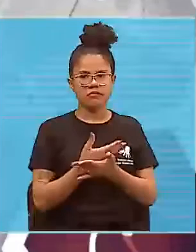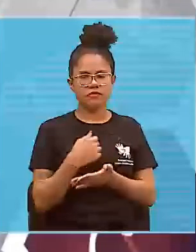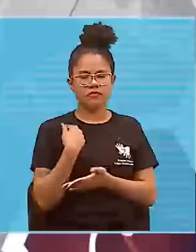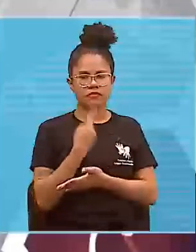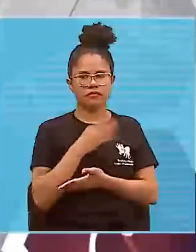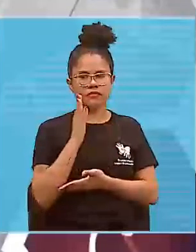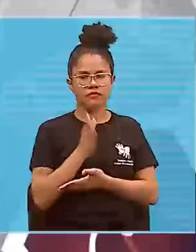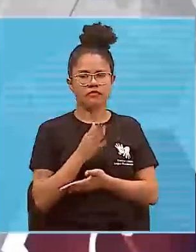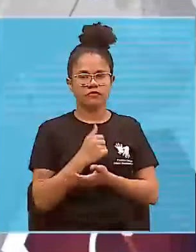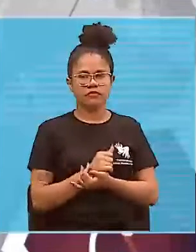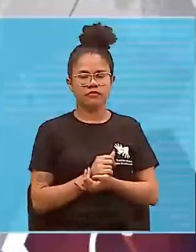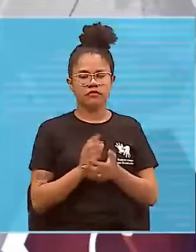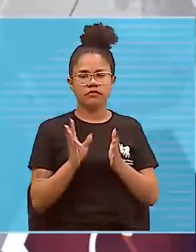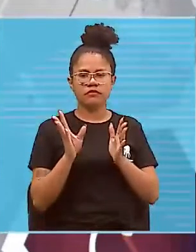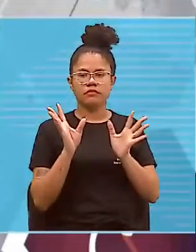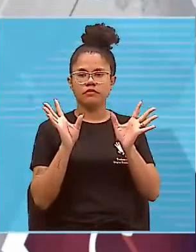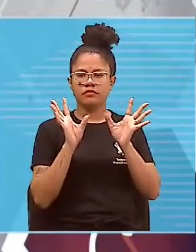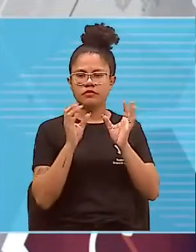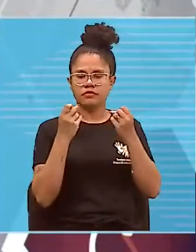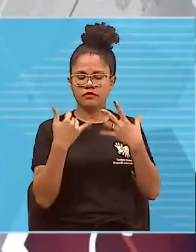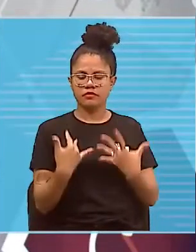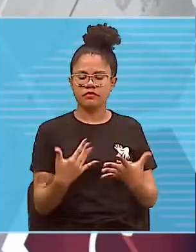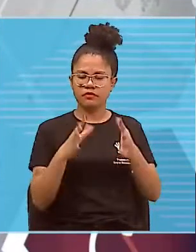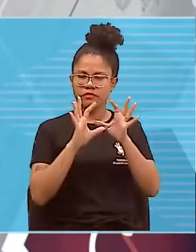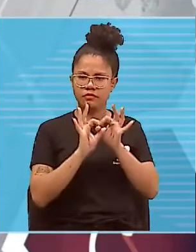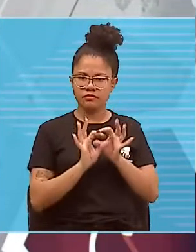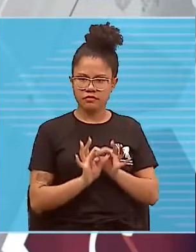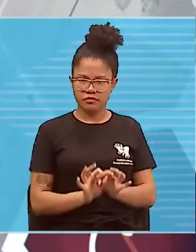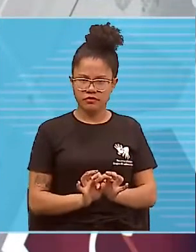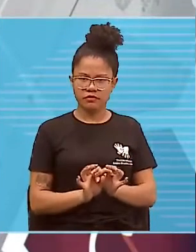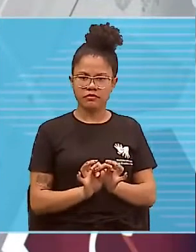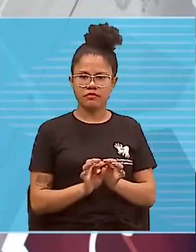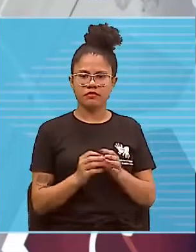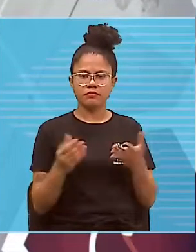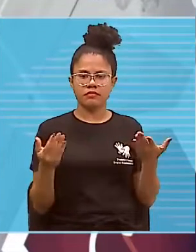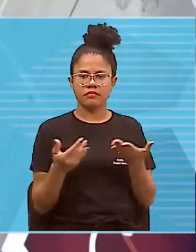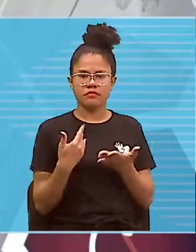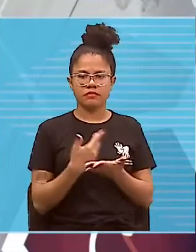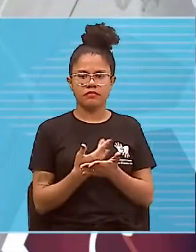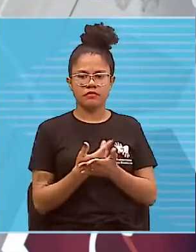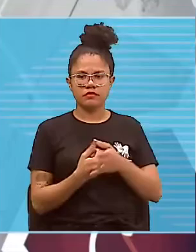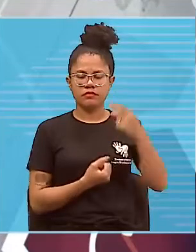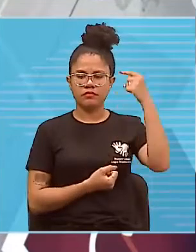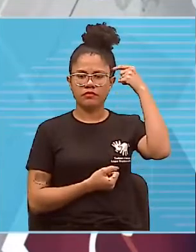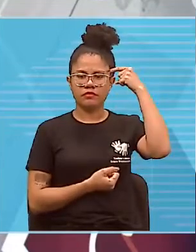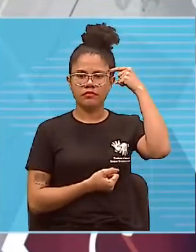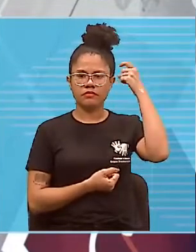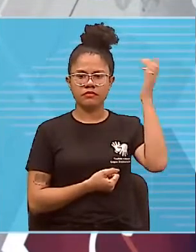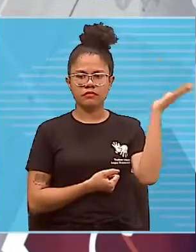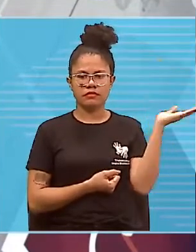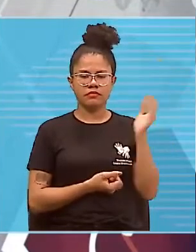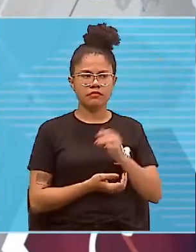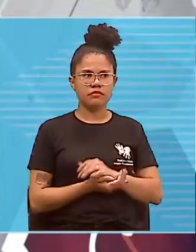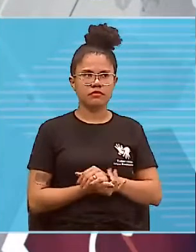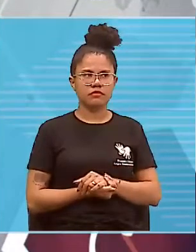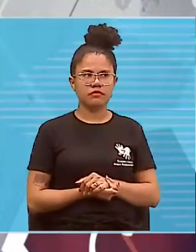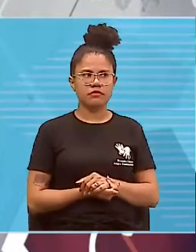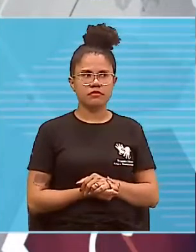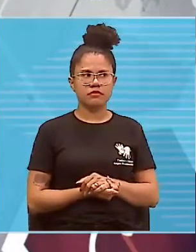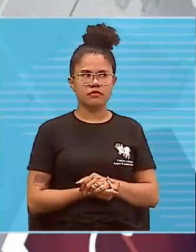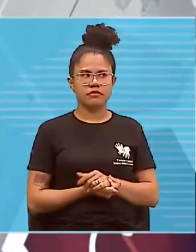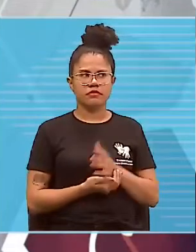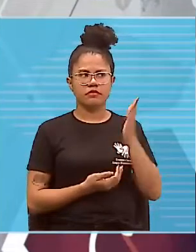da teoria ondulatória e agora a gente vai tratar da ideia da teoria